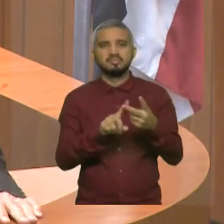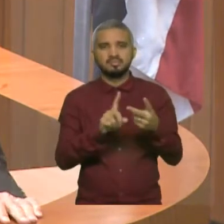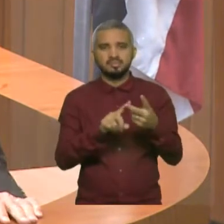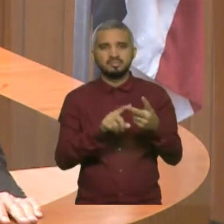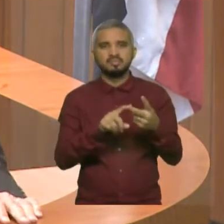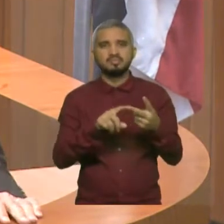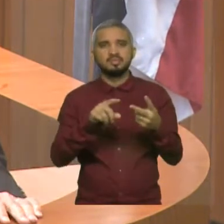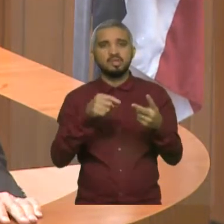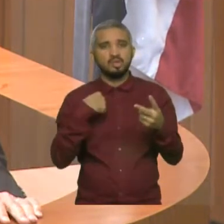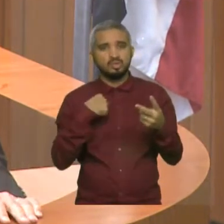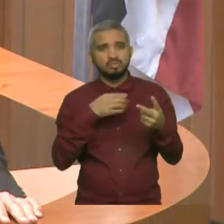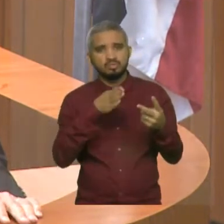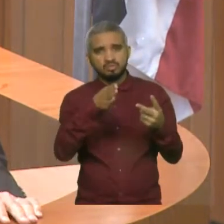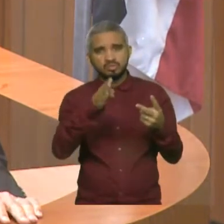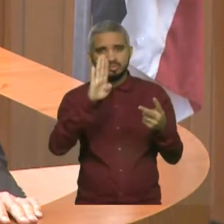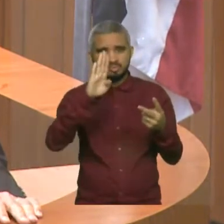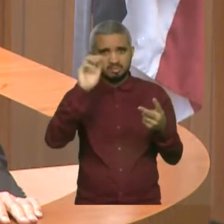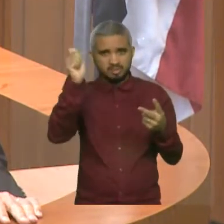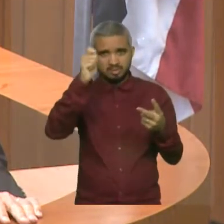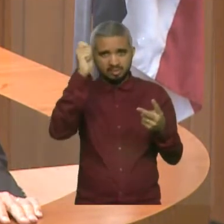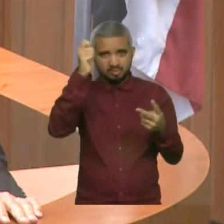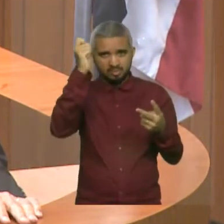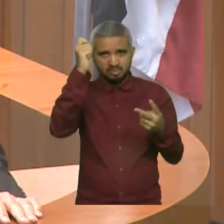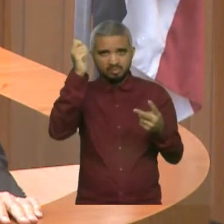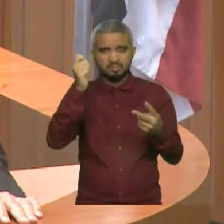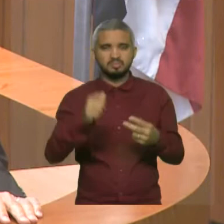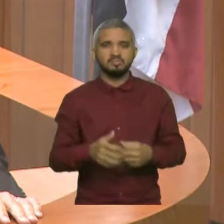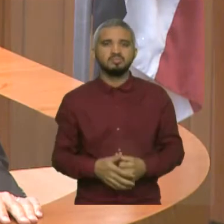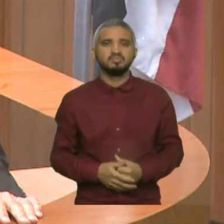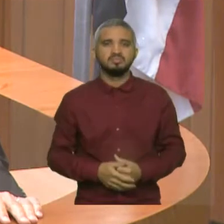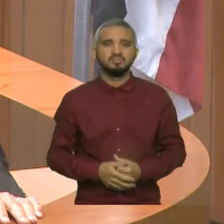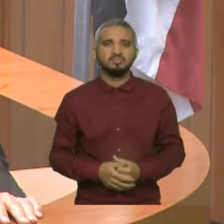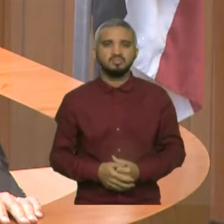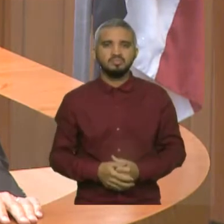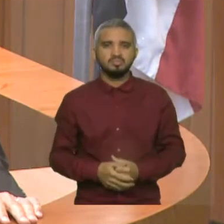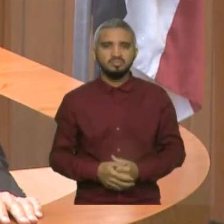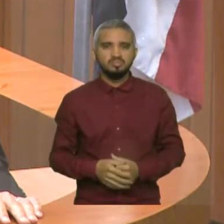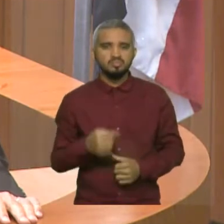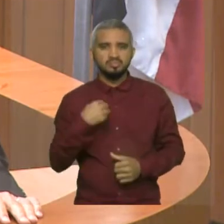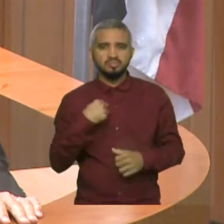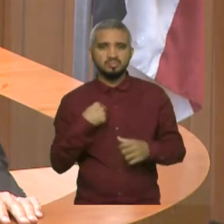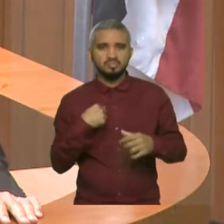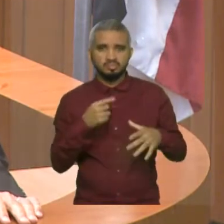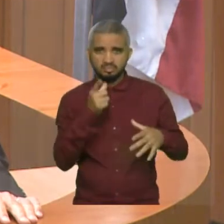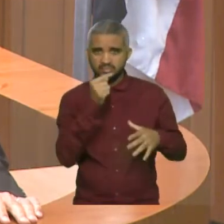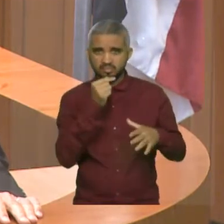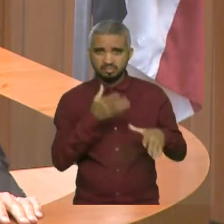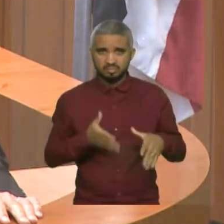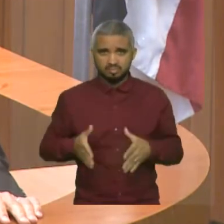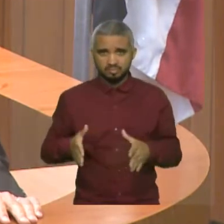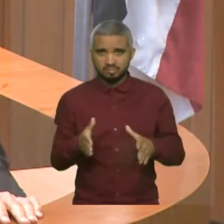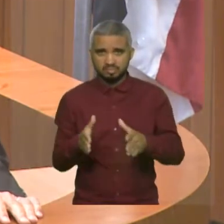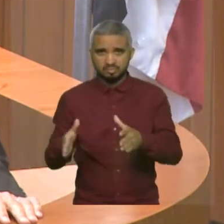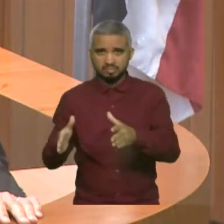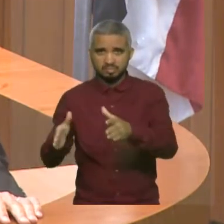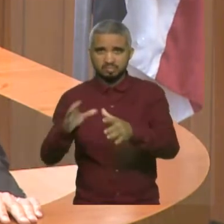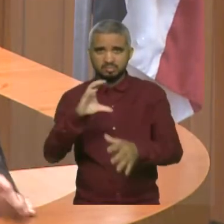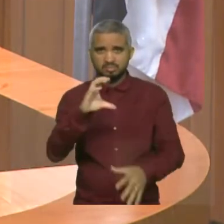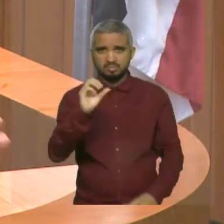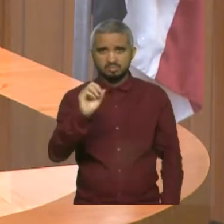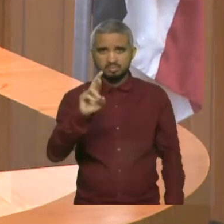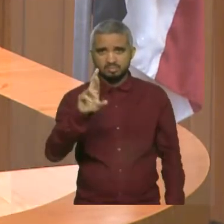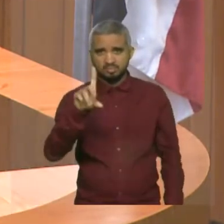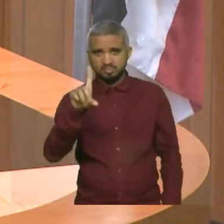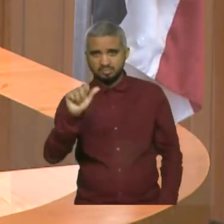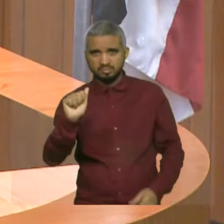minha querida Barra do Corda, onde andei nos rios Cordas e no rio Mearim.